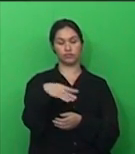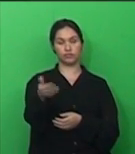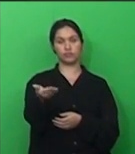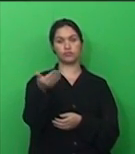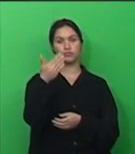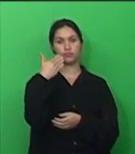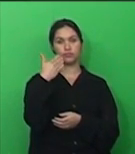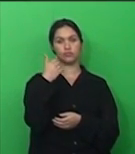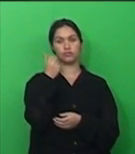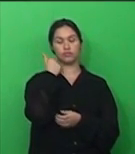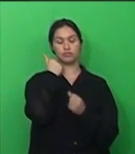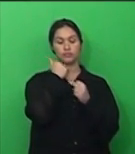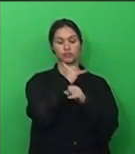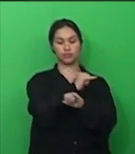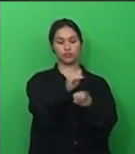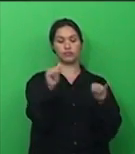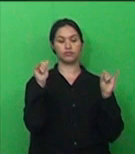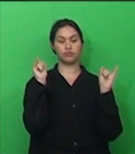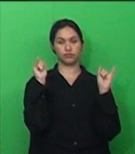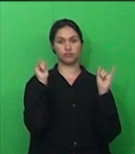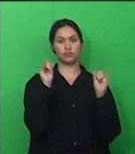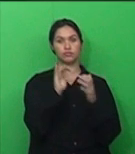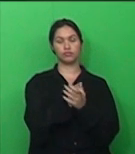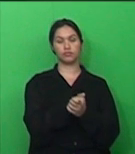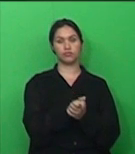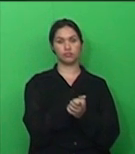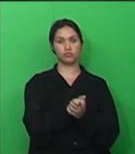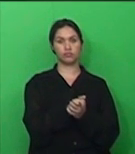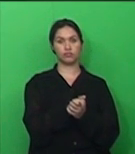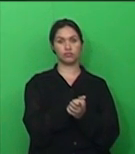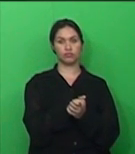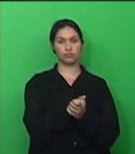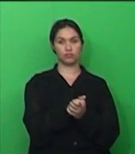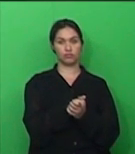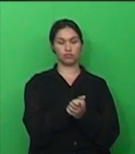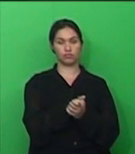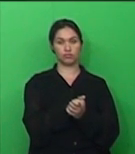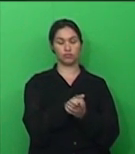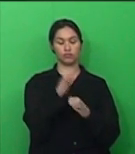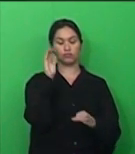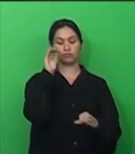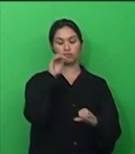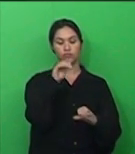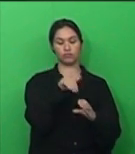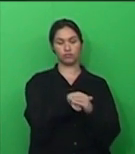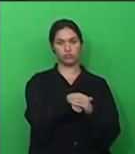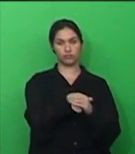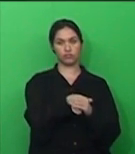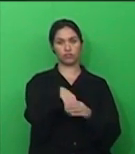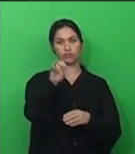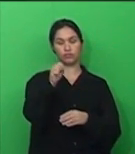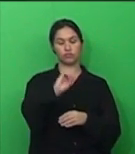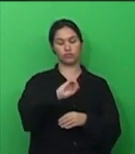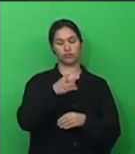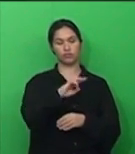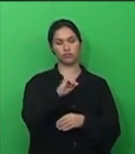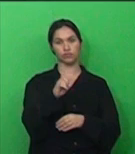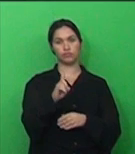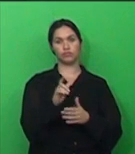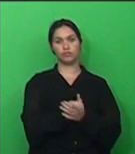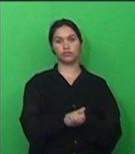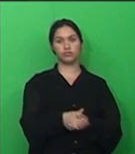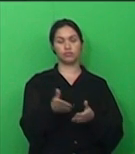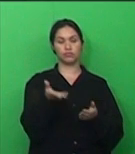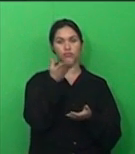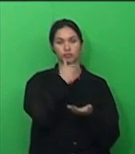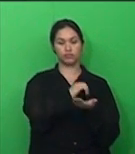dirigirão ao microfone lateral, se posicionando contra ou a favor do veto. Solicito ao senhor secretário para